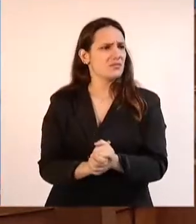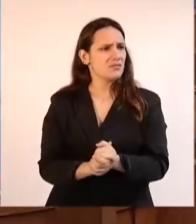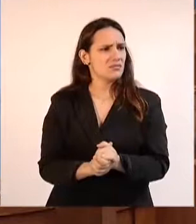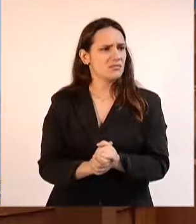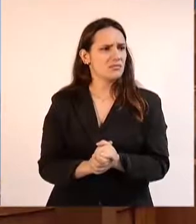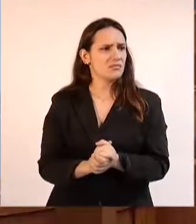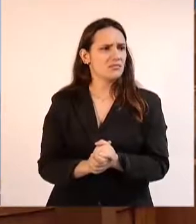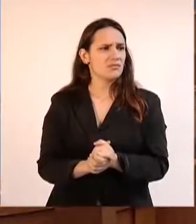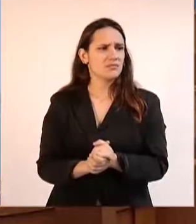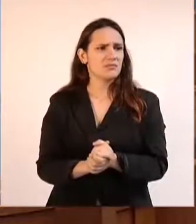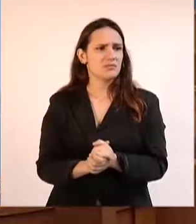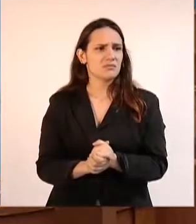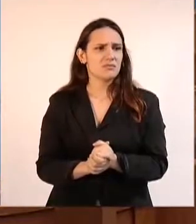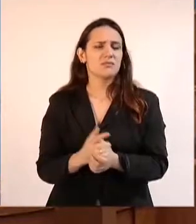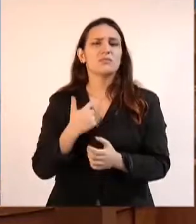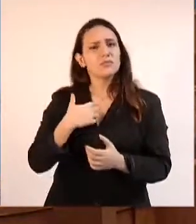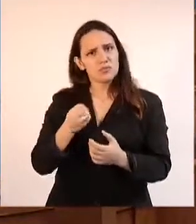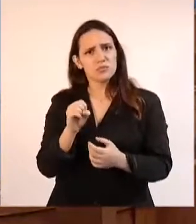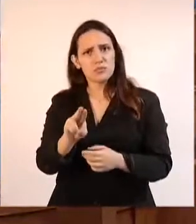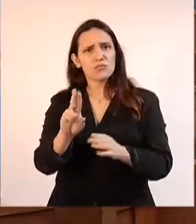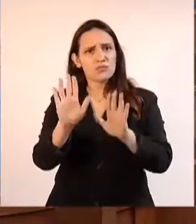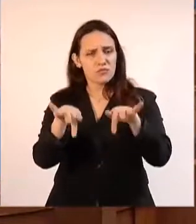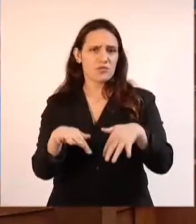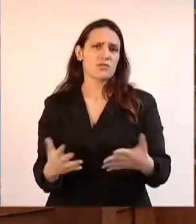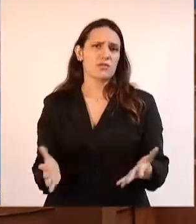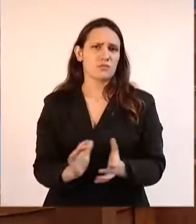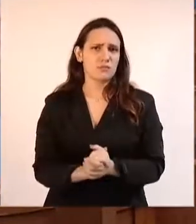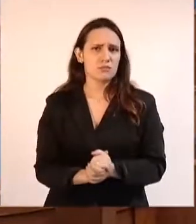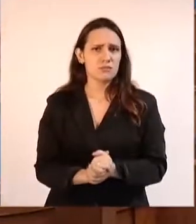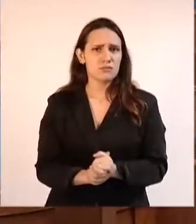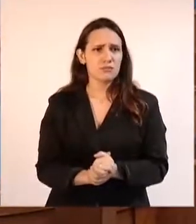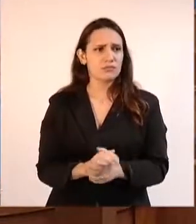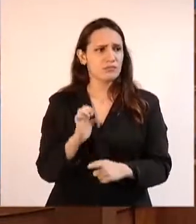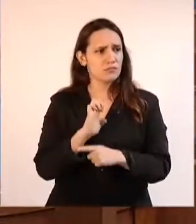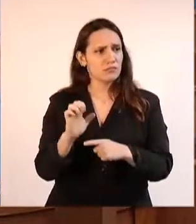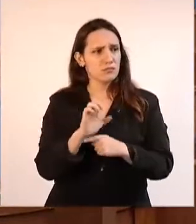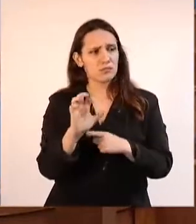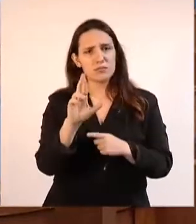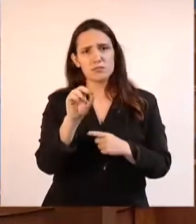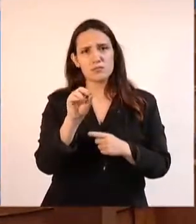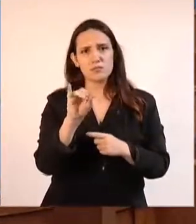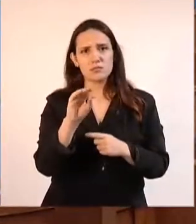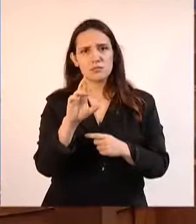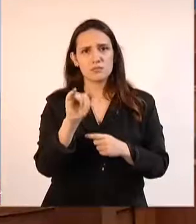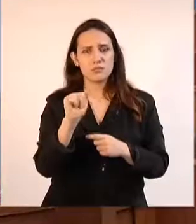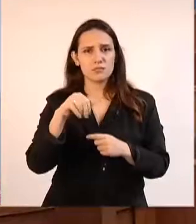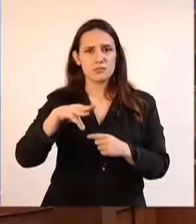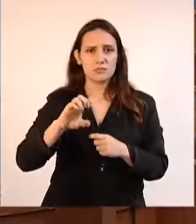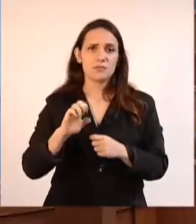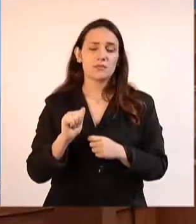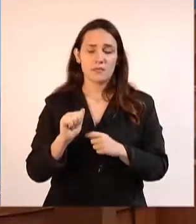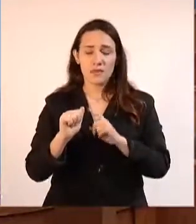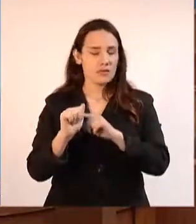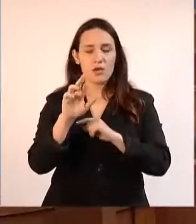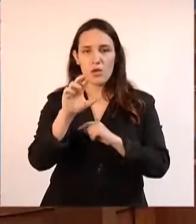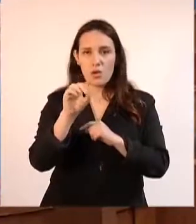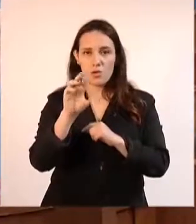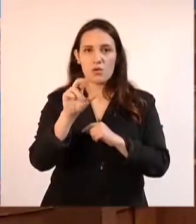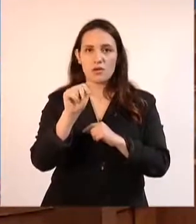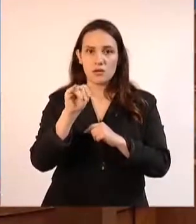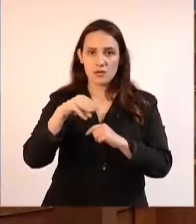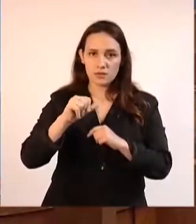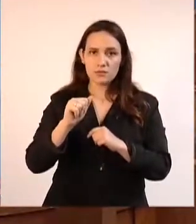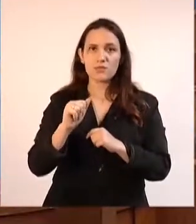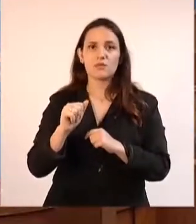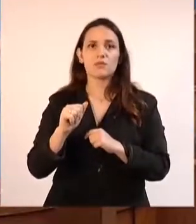estou encaminhando para finalizar. Roraima colocou na Constituição Estadual aquilo que os